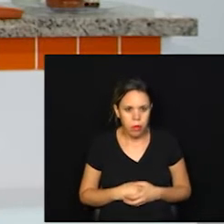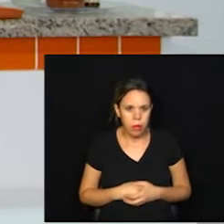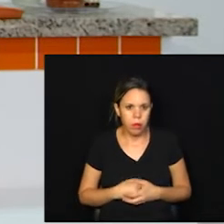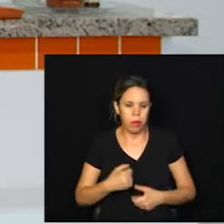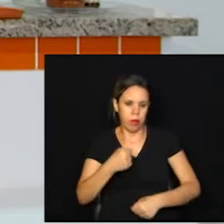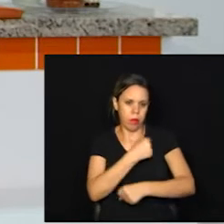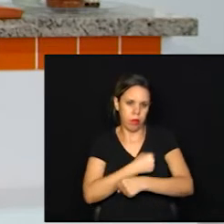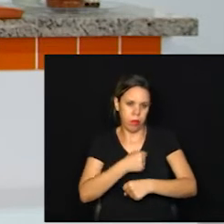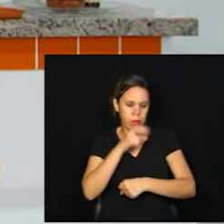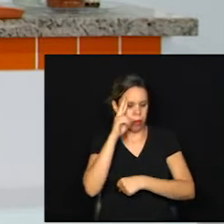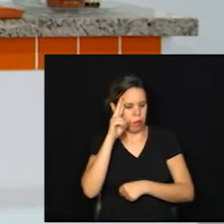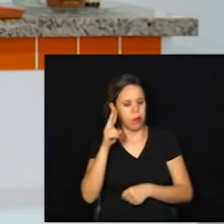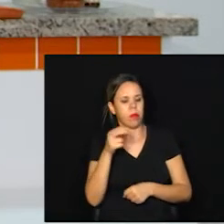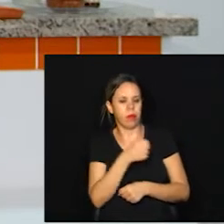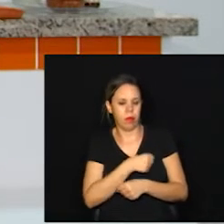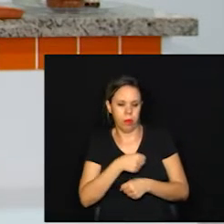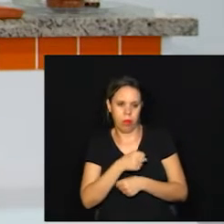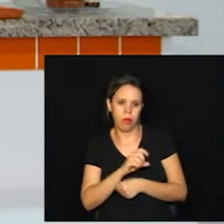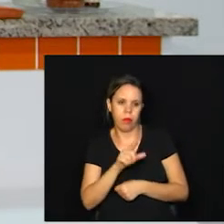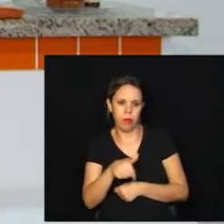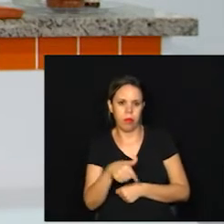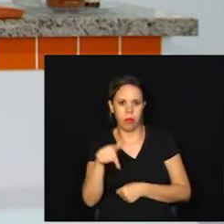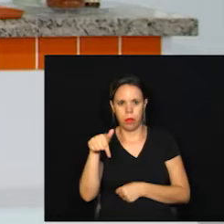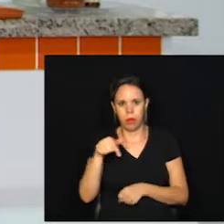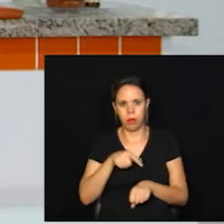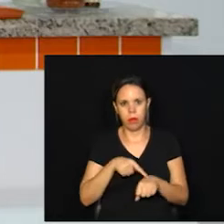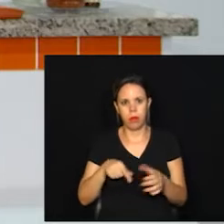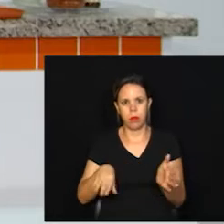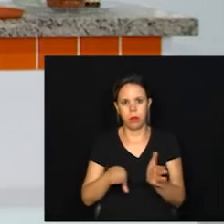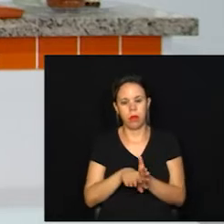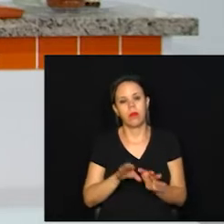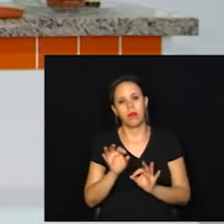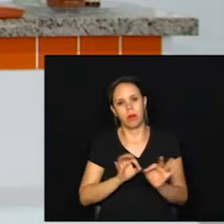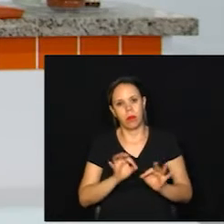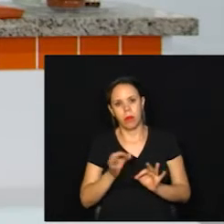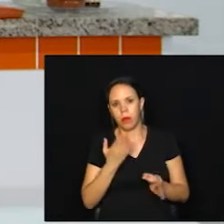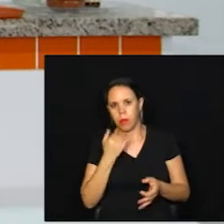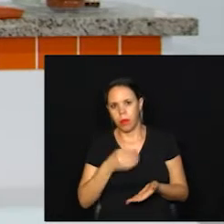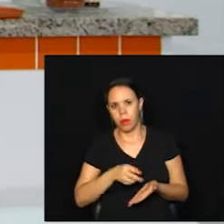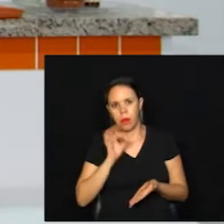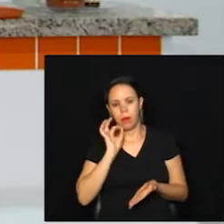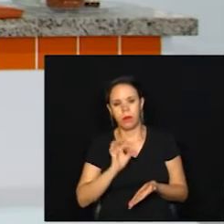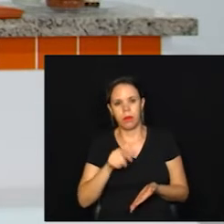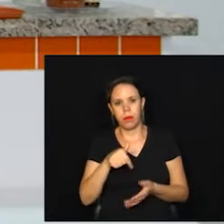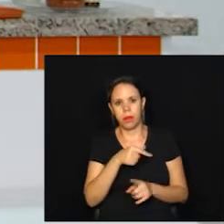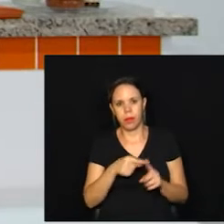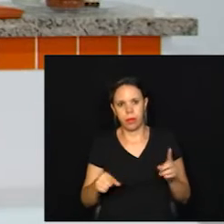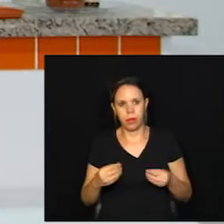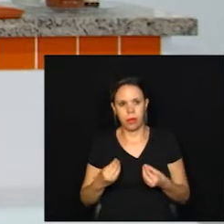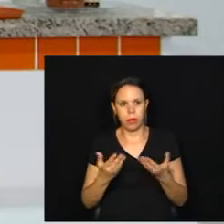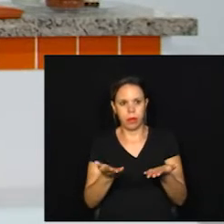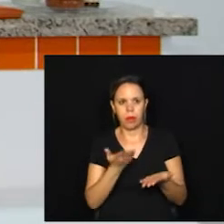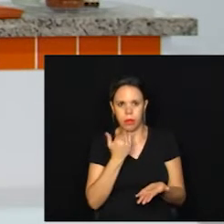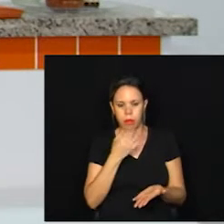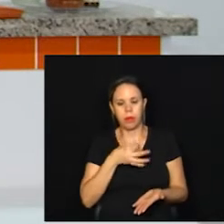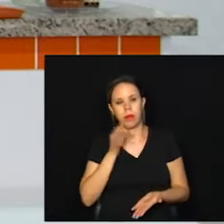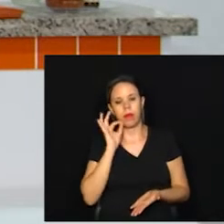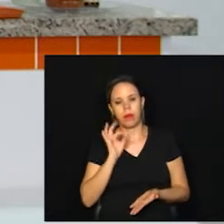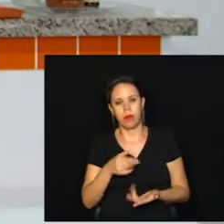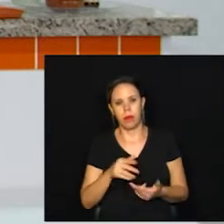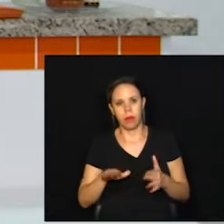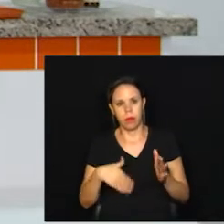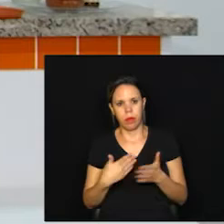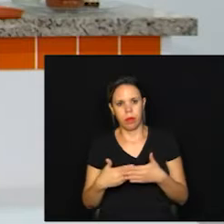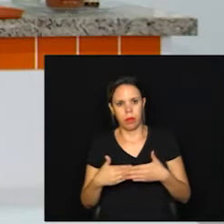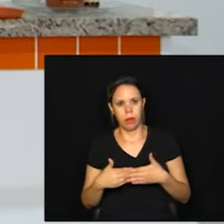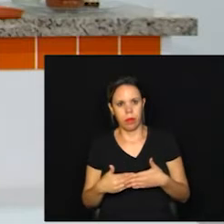cozinheiro. Às 7 horas começa a preparação do café, 7:30 servido o café, até o